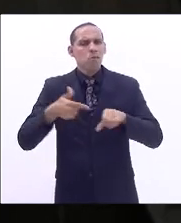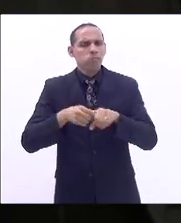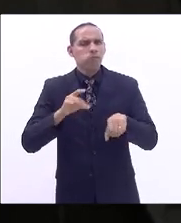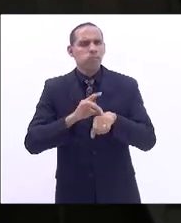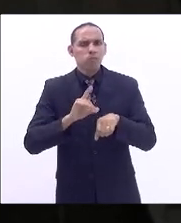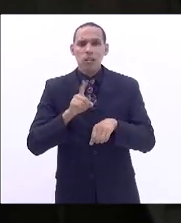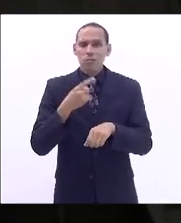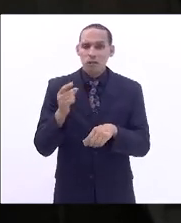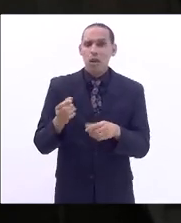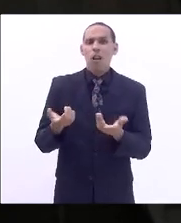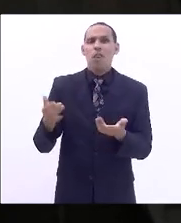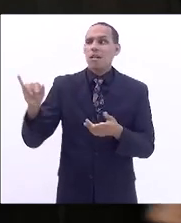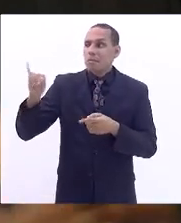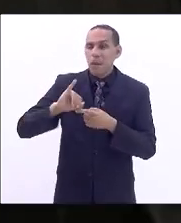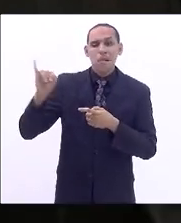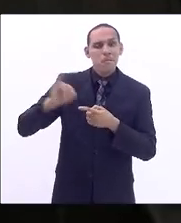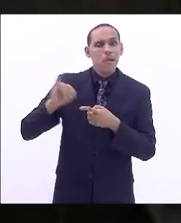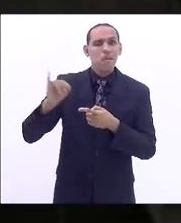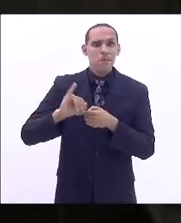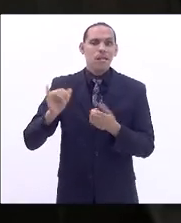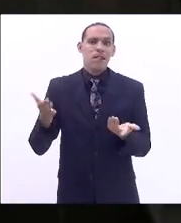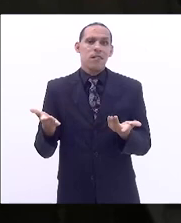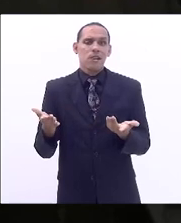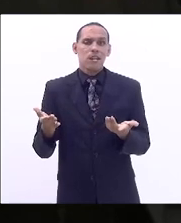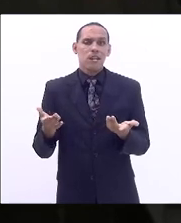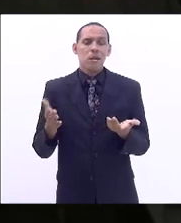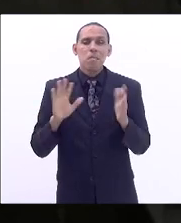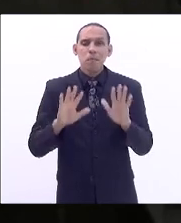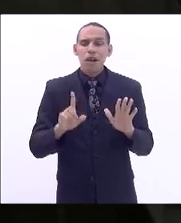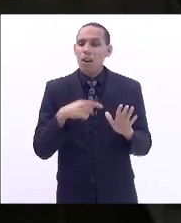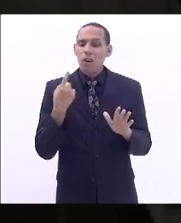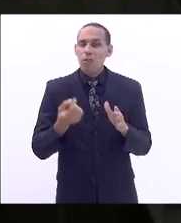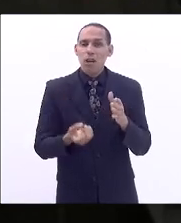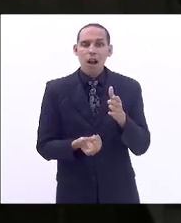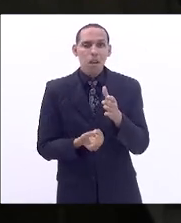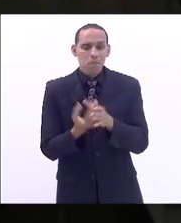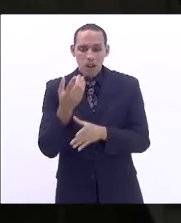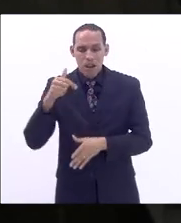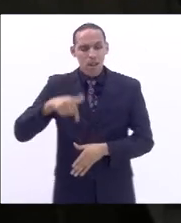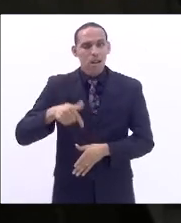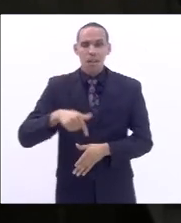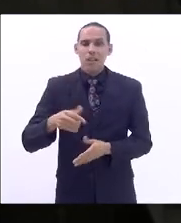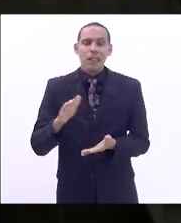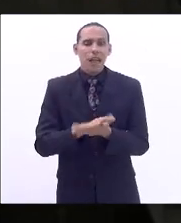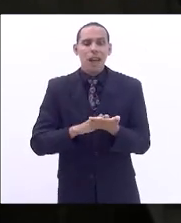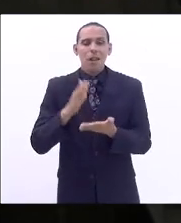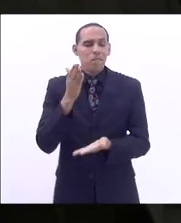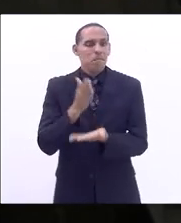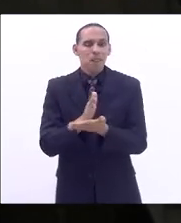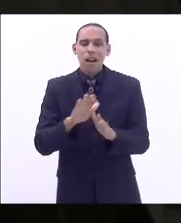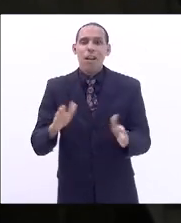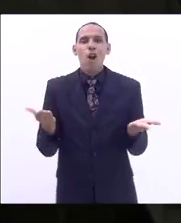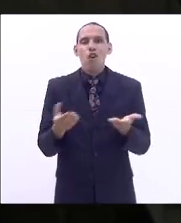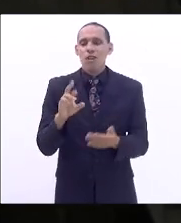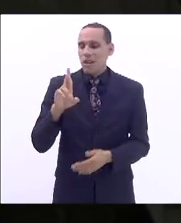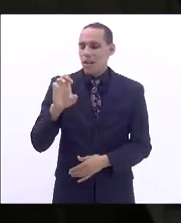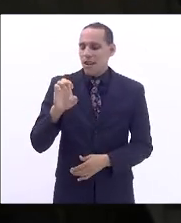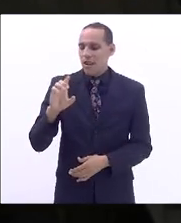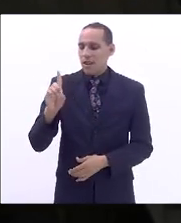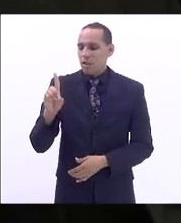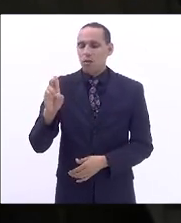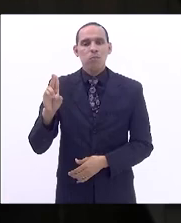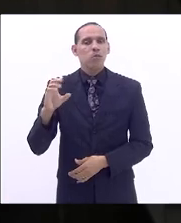estamos importando e privados do nosso próprio petróleo e parando de afinar os já disse aqui desta Tribuna e vou repetir a Reduc hoje